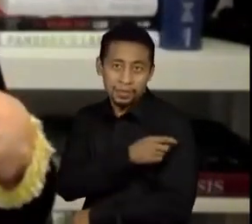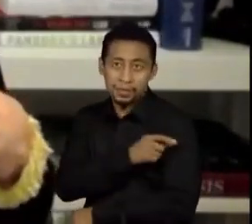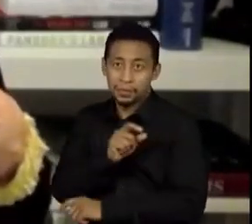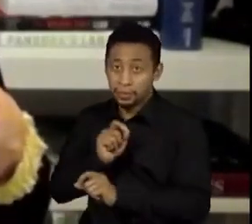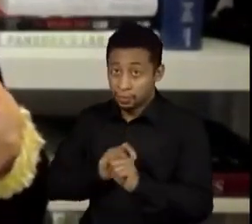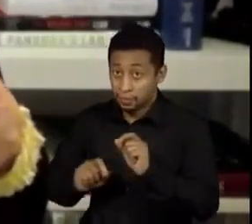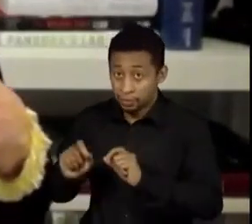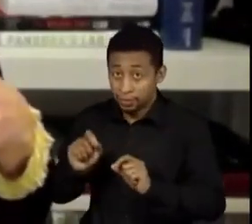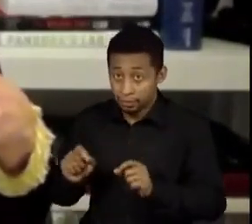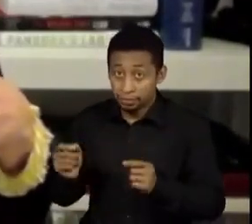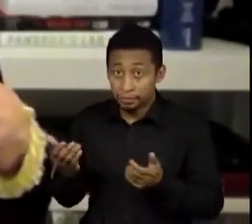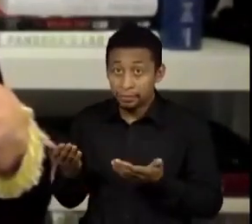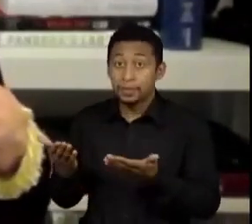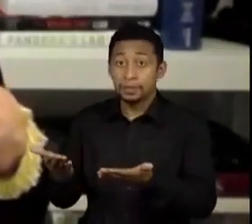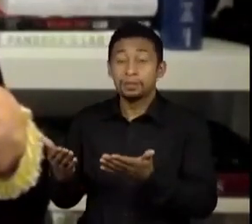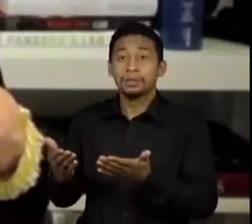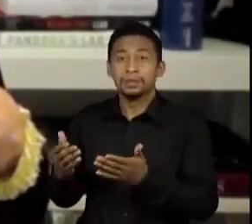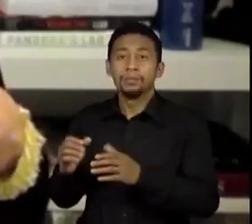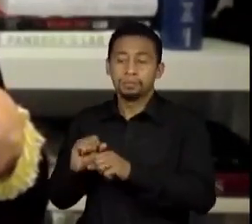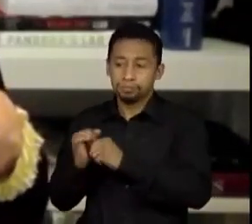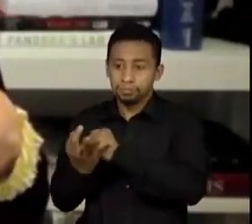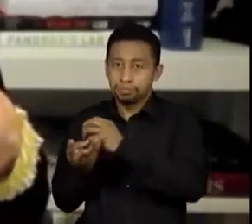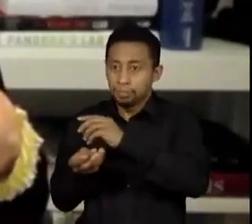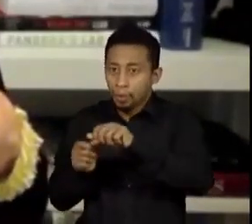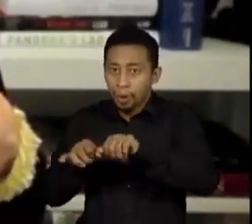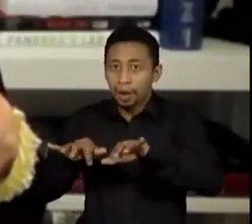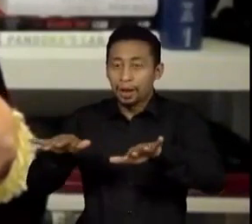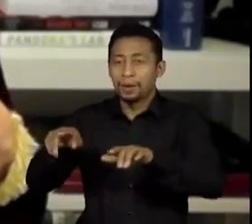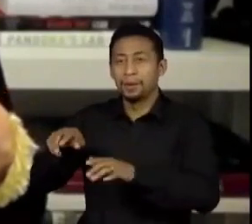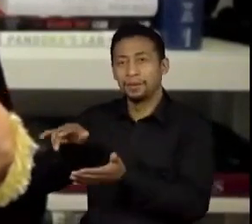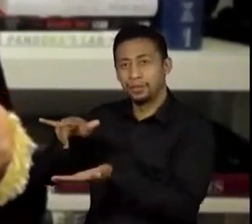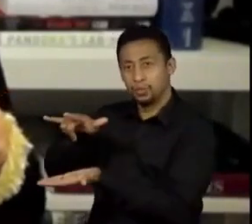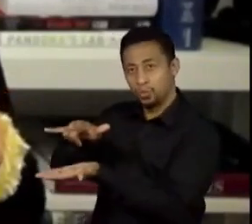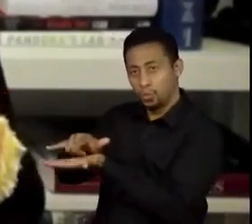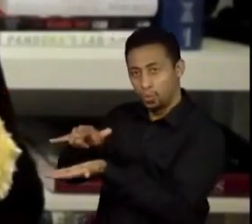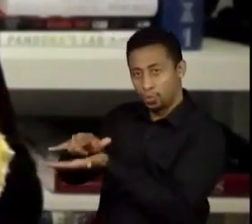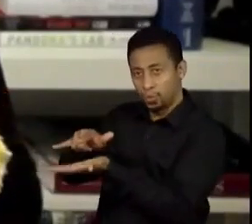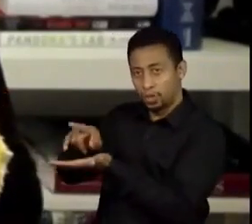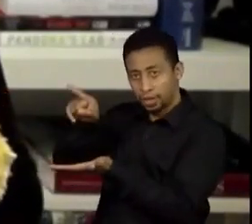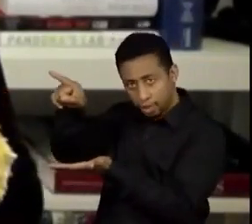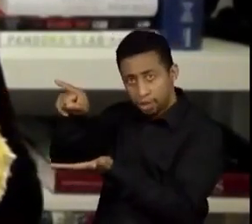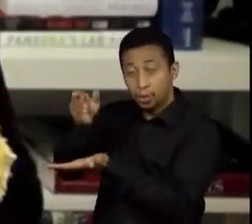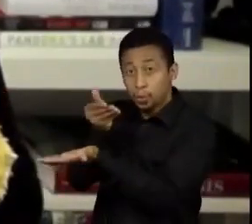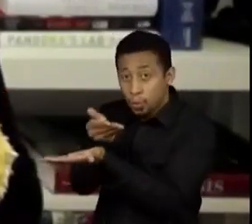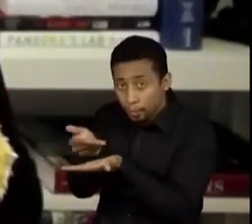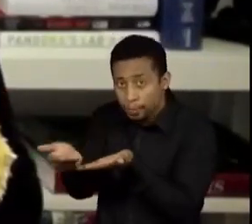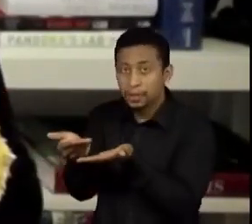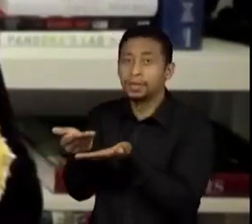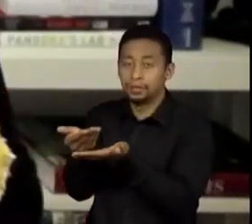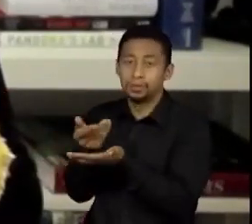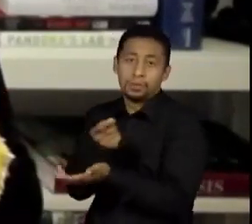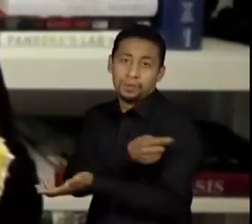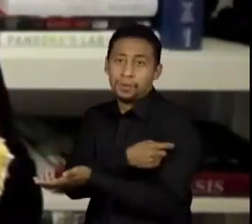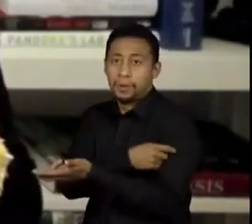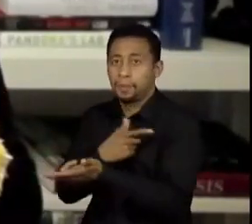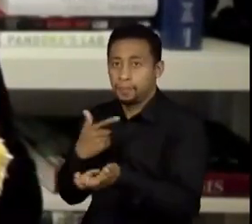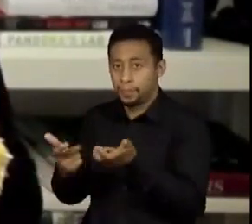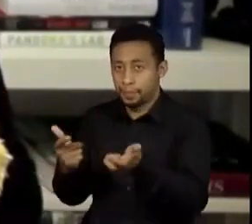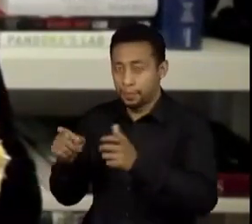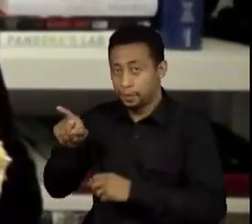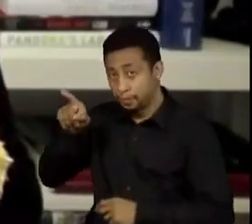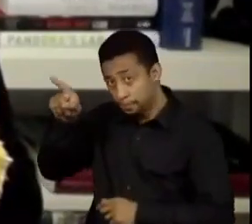objetivando eficácia contra a cepa original, a cepa de Wuhan. Né? E então por isso os escapes das